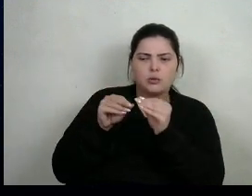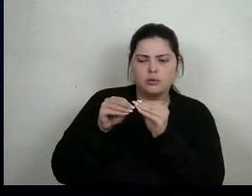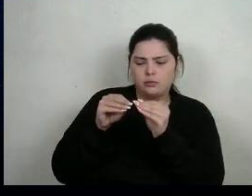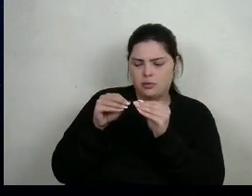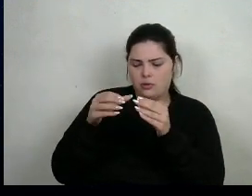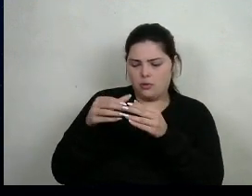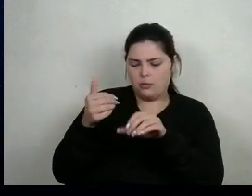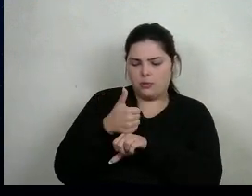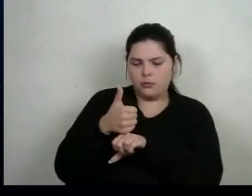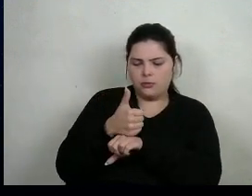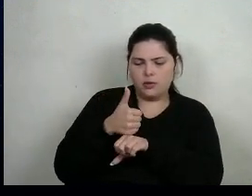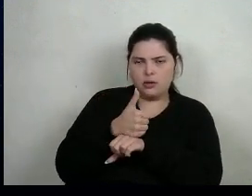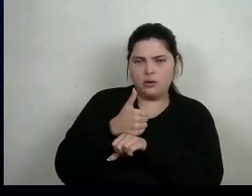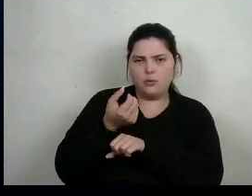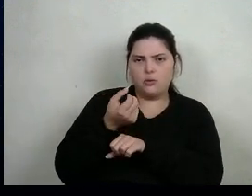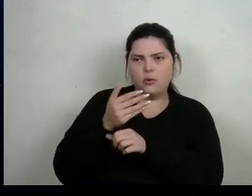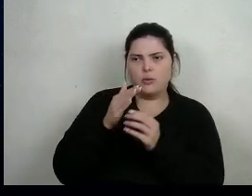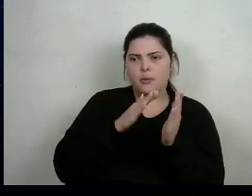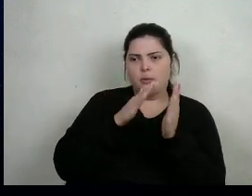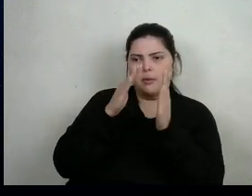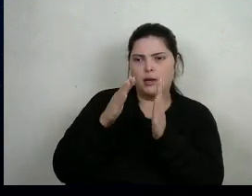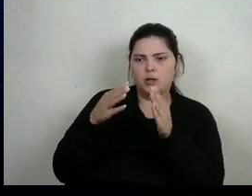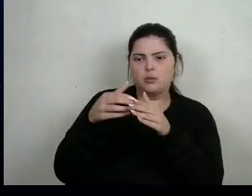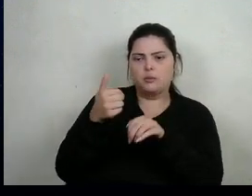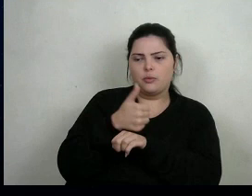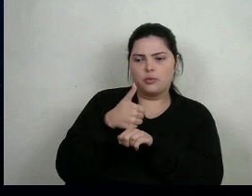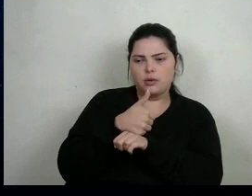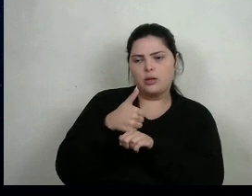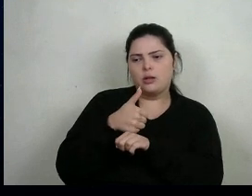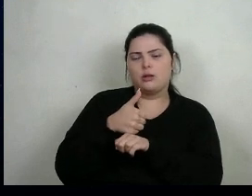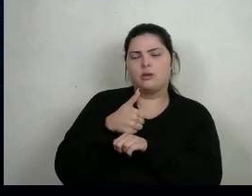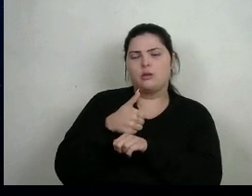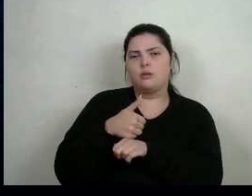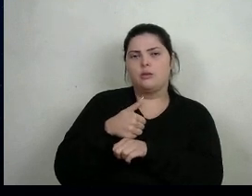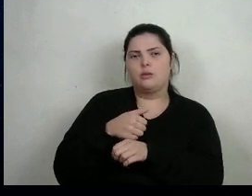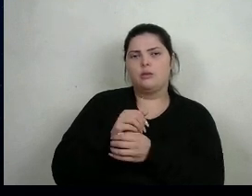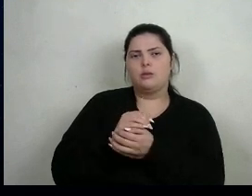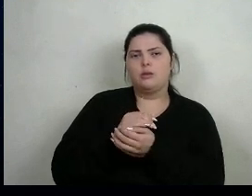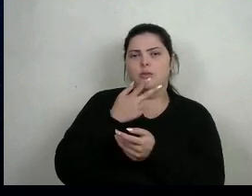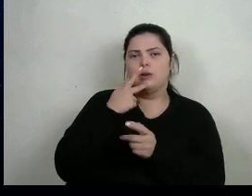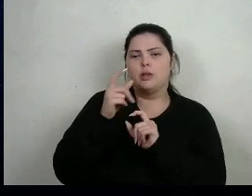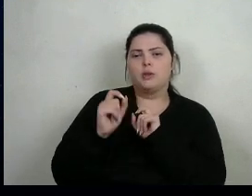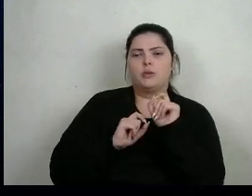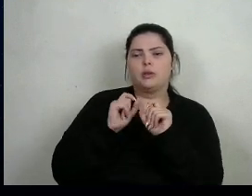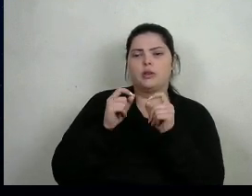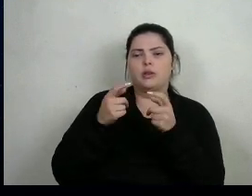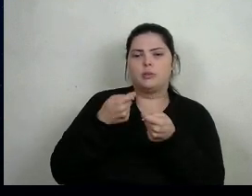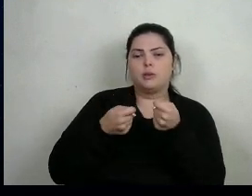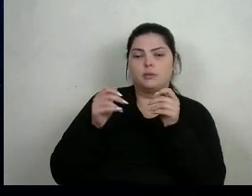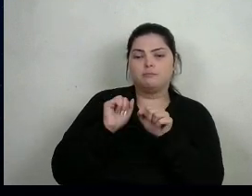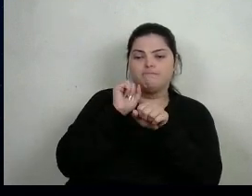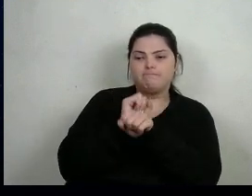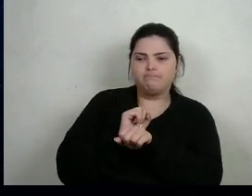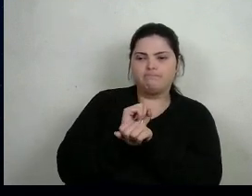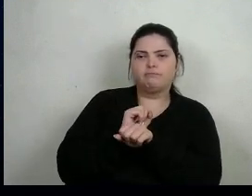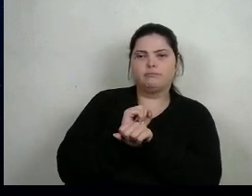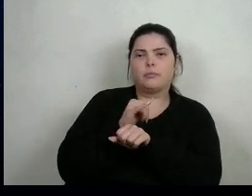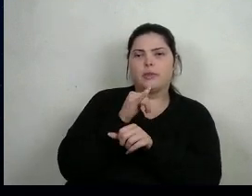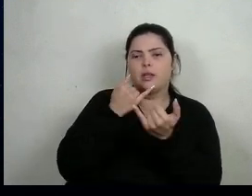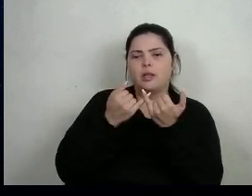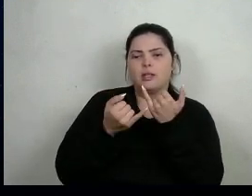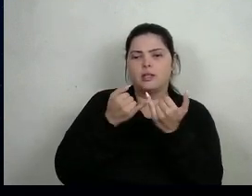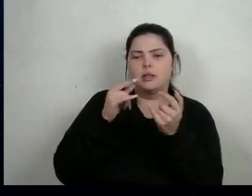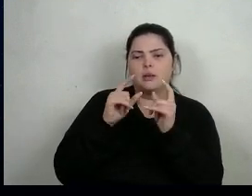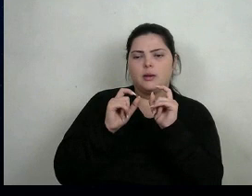ou uma parte da minha equipe e a hora que eu passo para a equipe seguinte meu negócio para um exemplo típico eu invisto